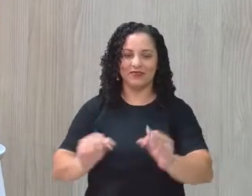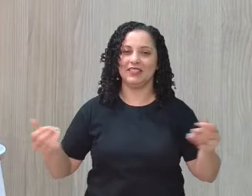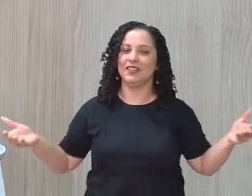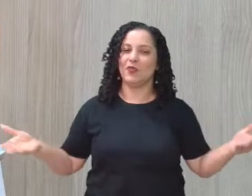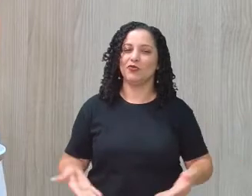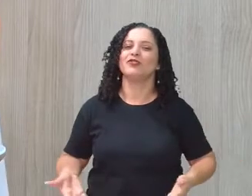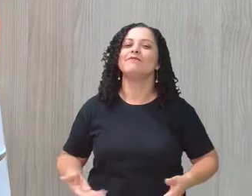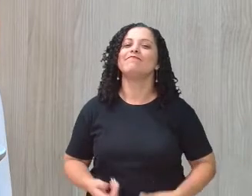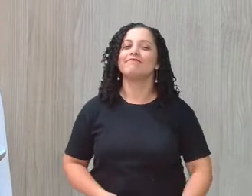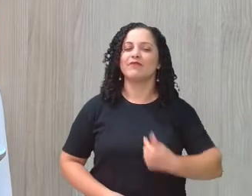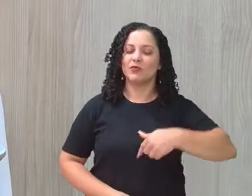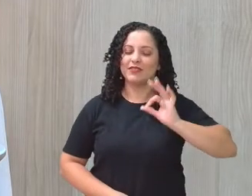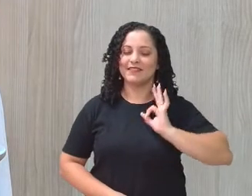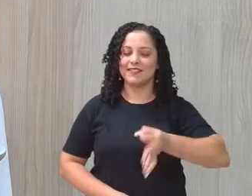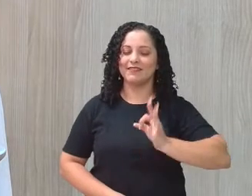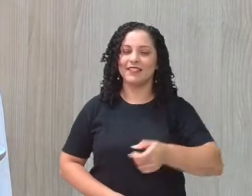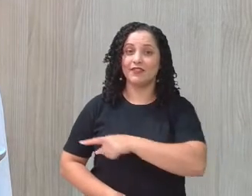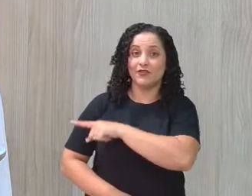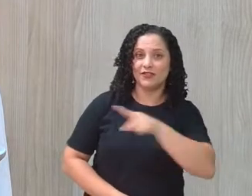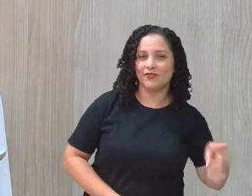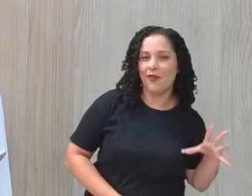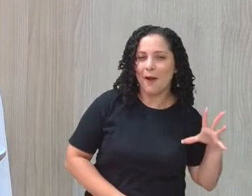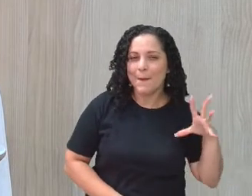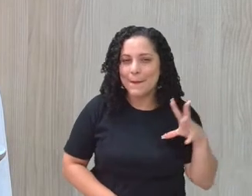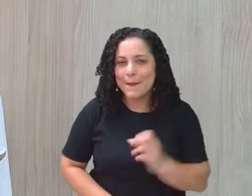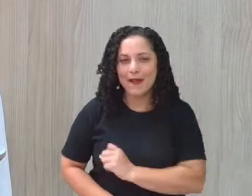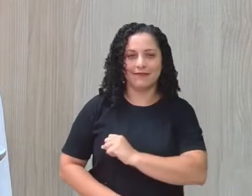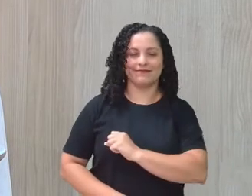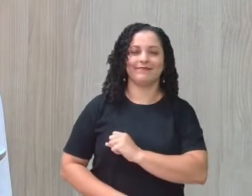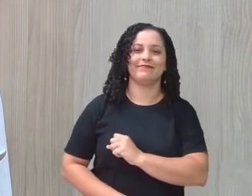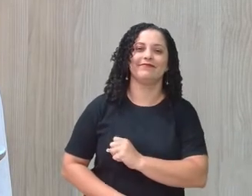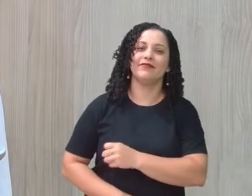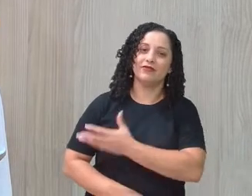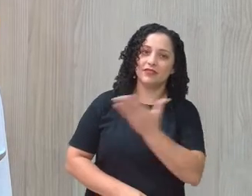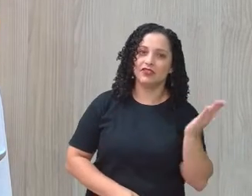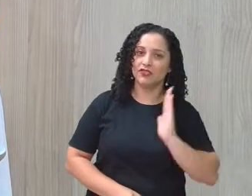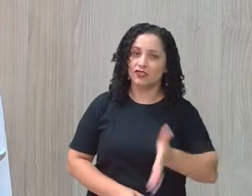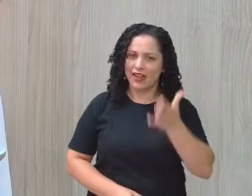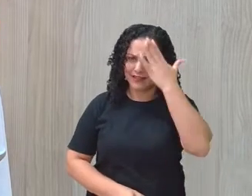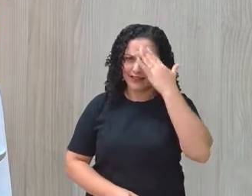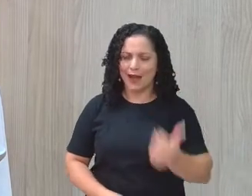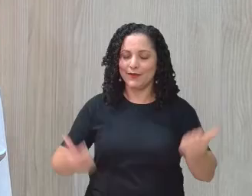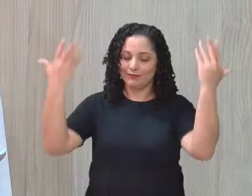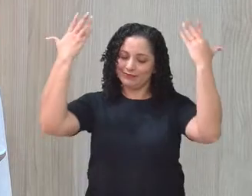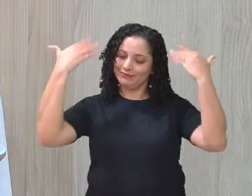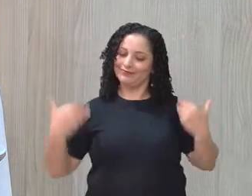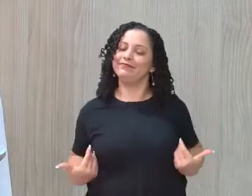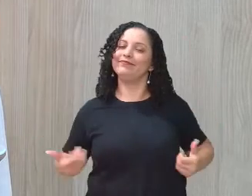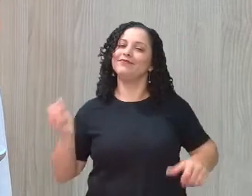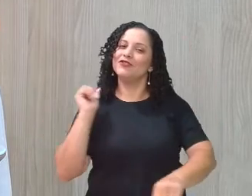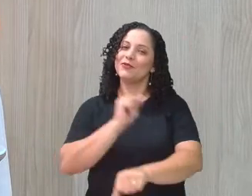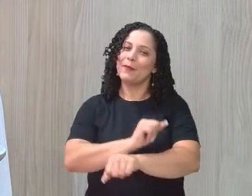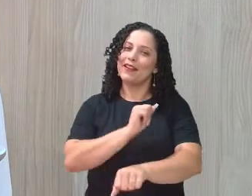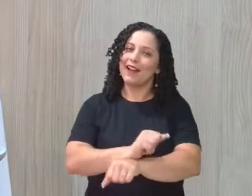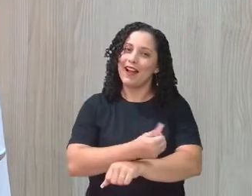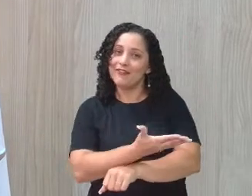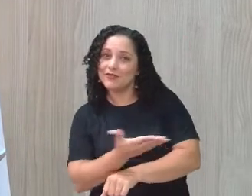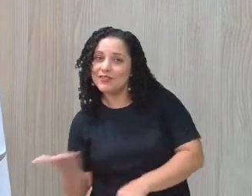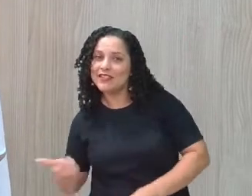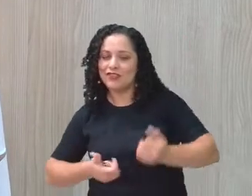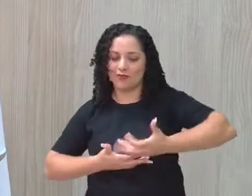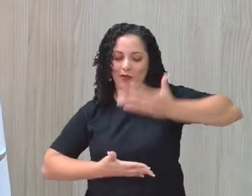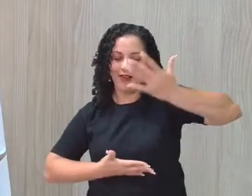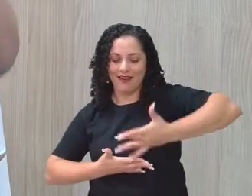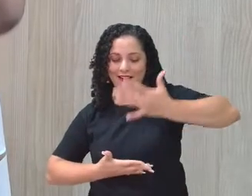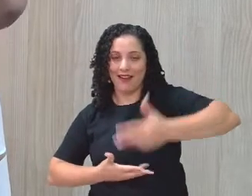que eu tenho certeza que vocês vão adorar. Então, como vocês sabem, estou aqui no chat esperando o bom dia lindo